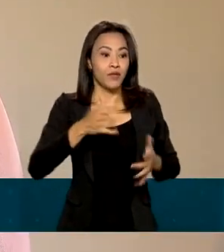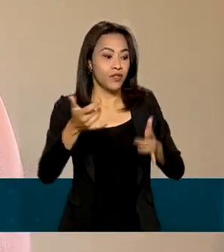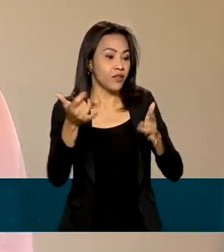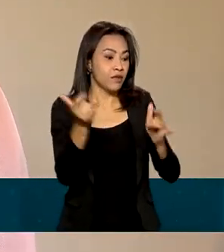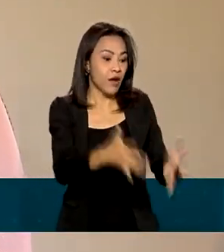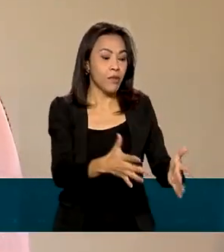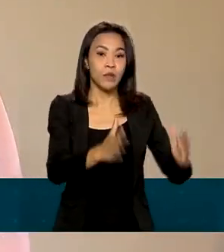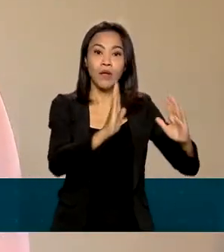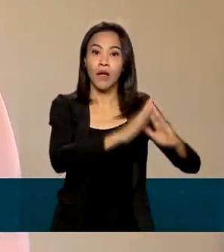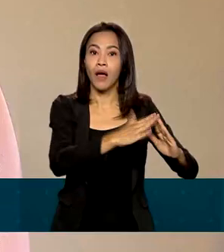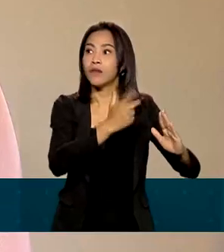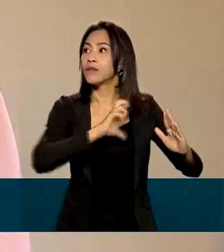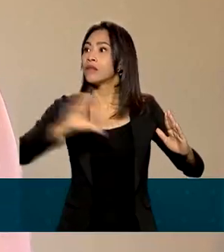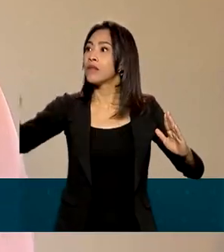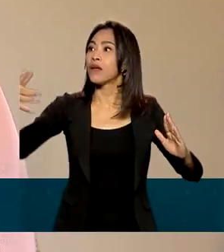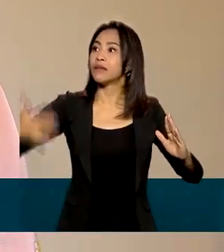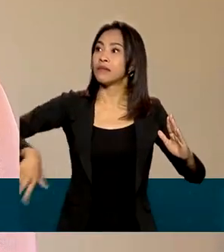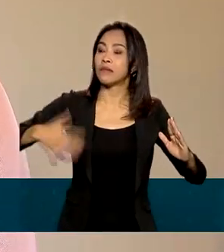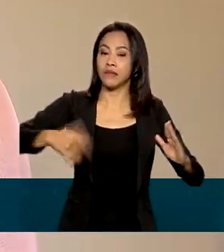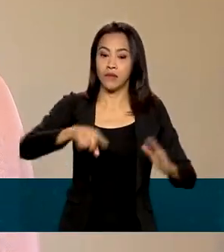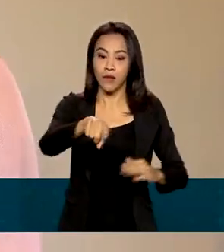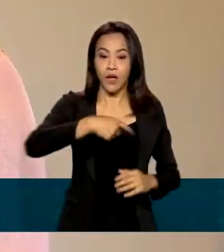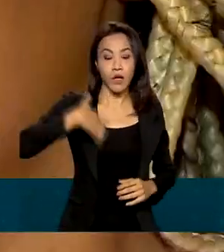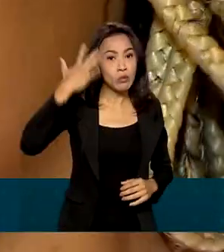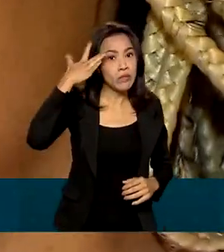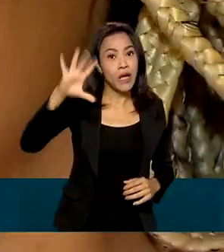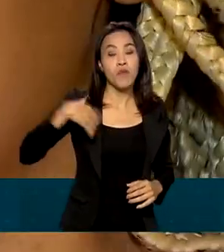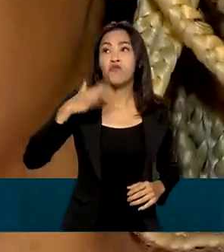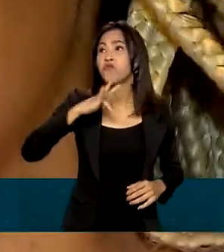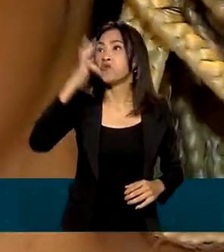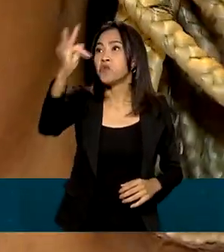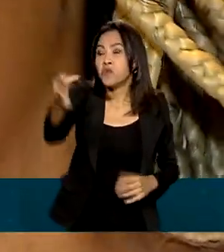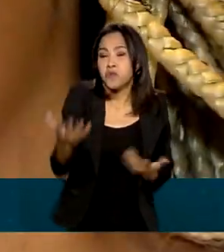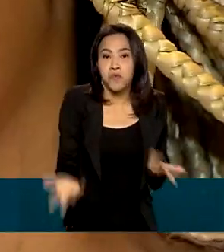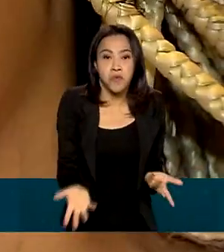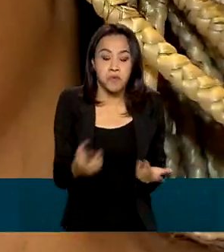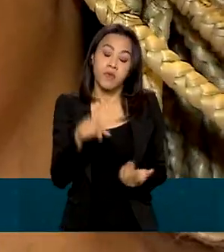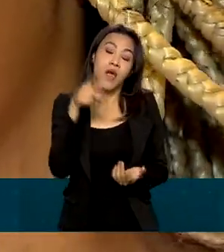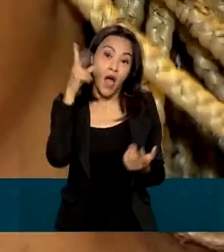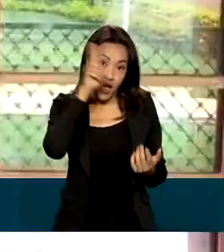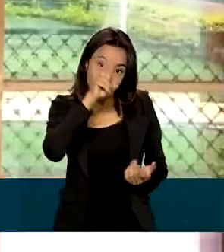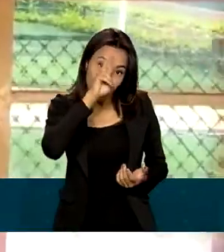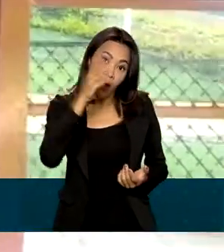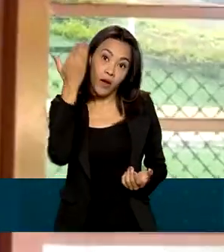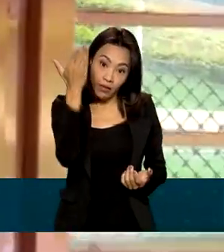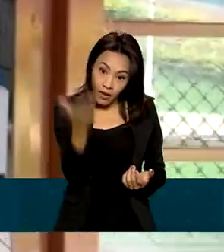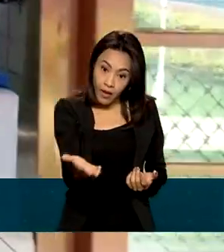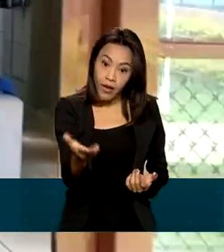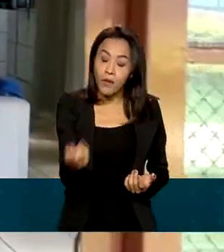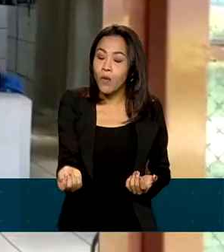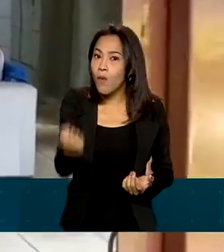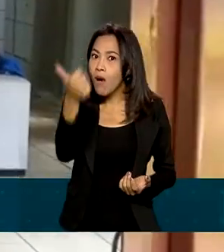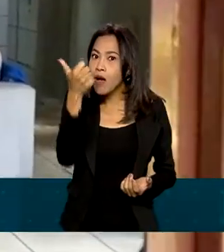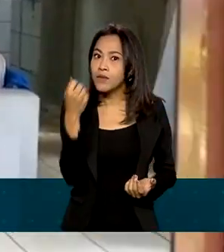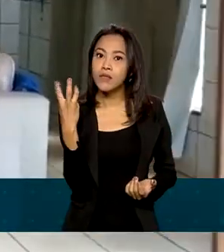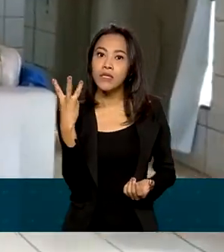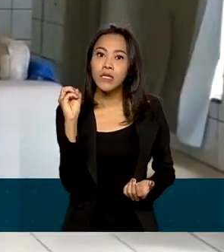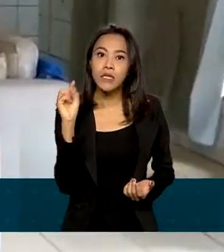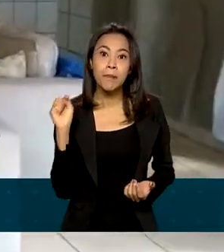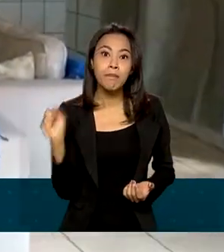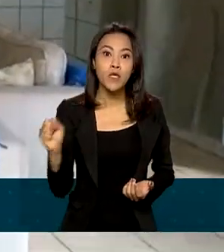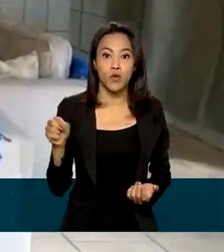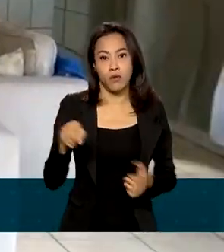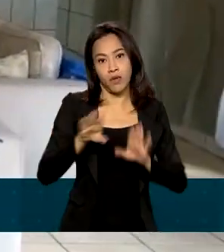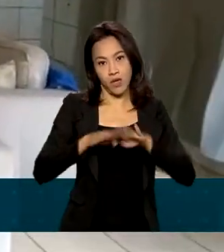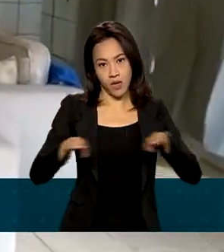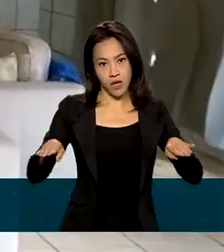instituição. De medo de você não saber o seu futuro. A história de Júlia pode se repetir com quase 30 mil crianças